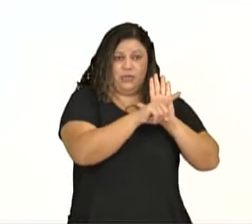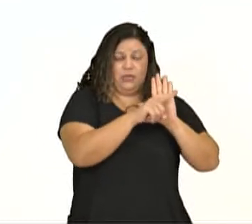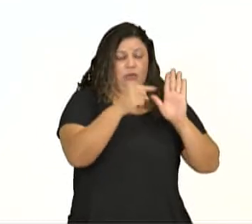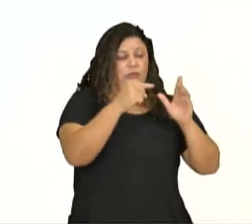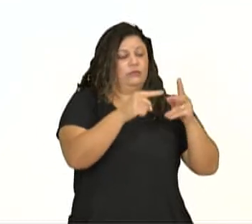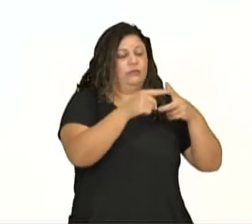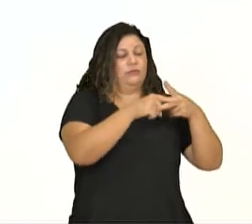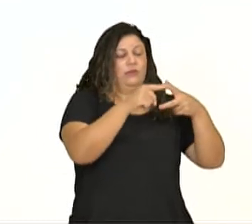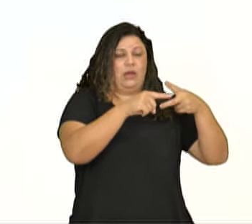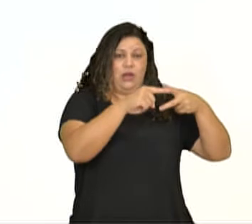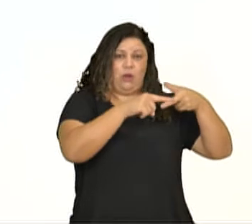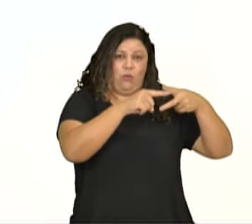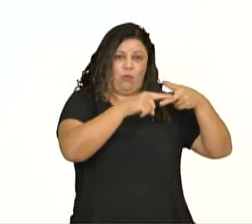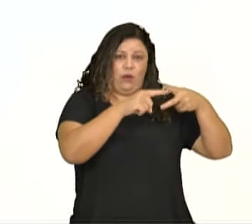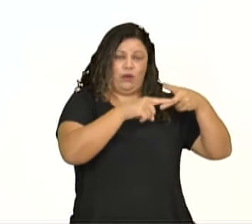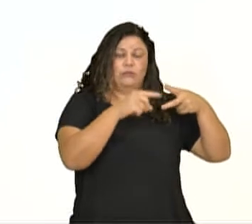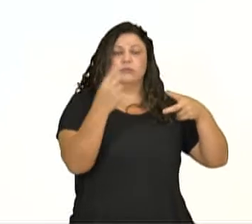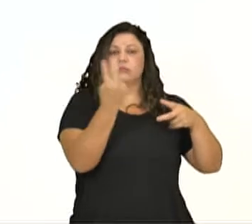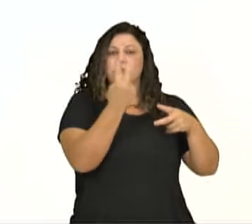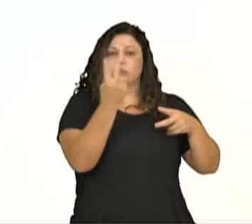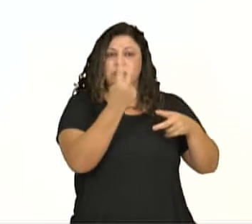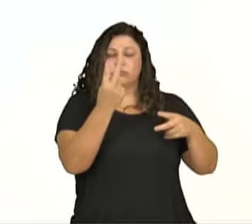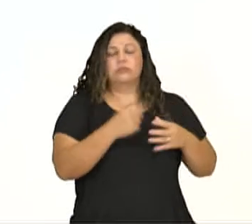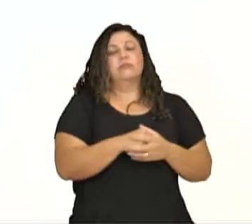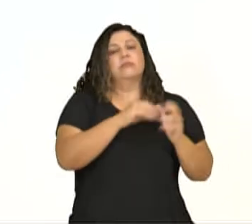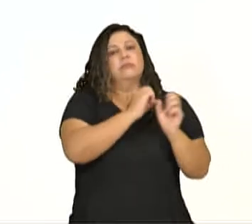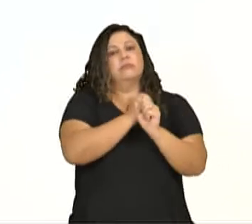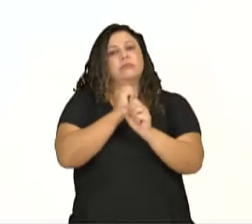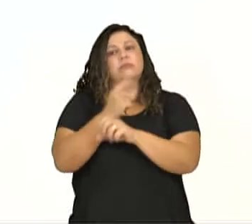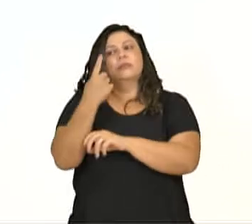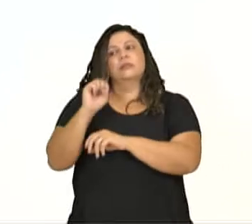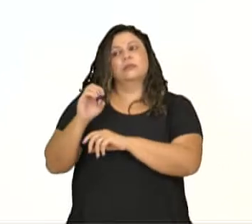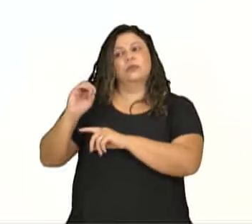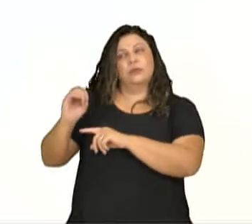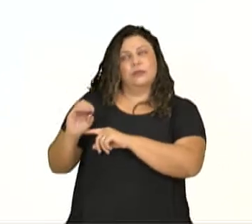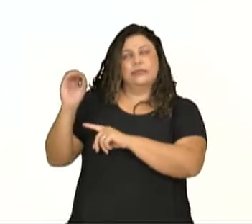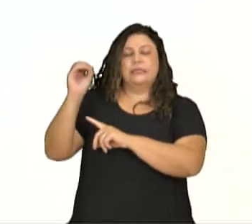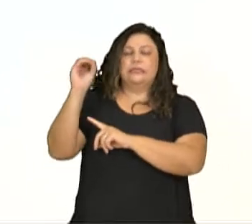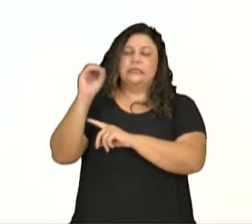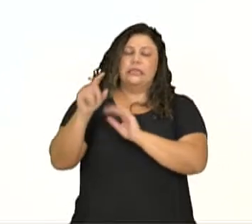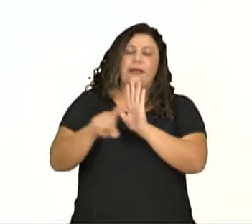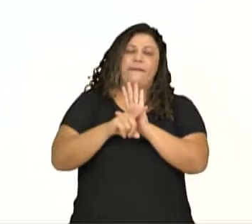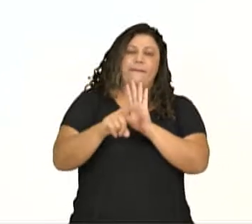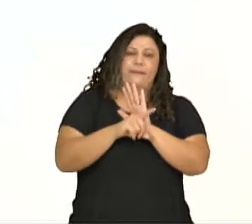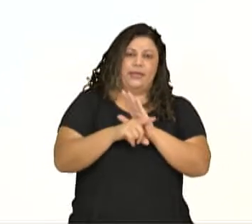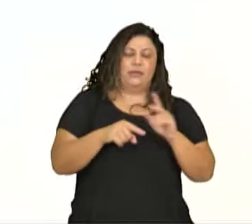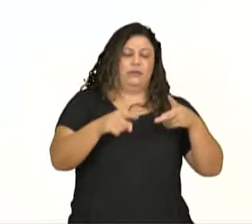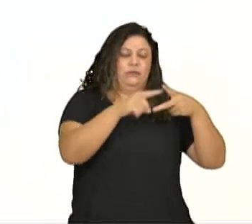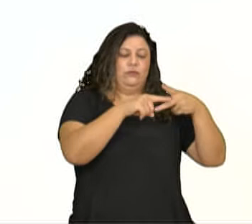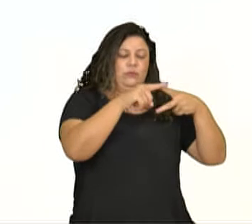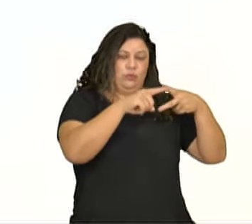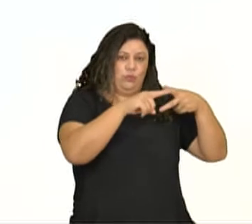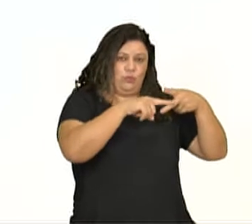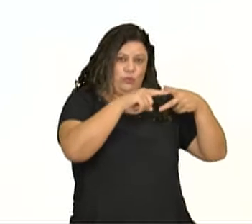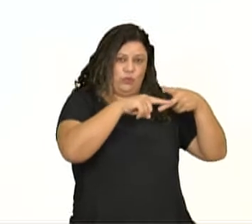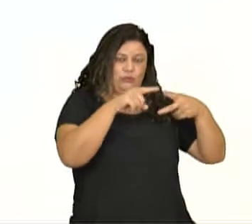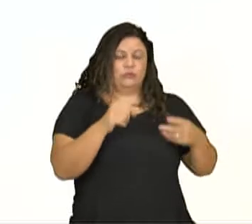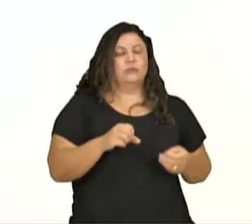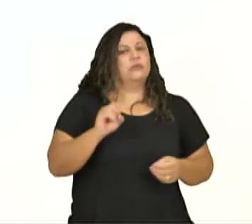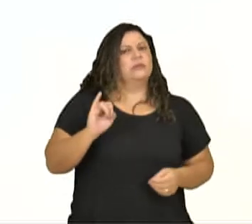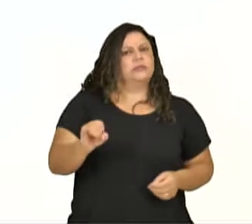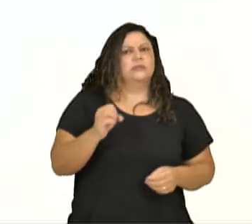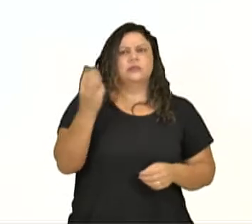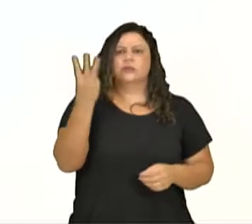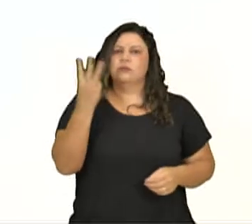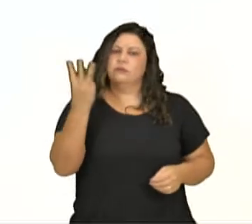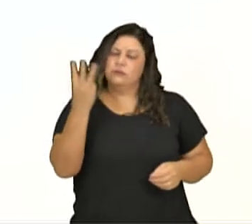segundo quadrante, eu vou fazer a operação de 180 graus menos o ângulo, que está sendo dado em graus. Se o ângulo estiver no